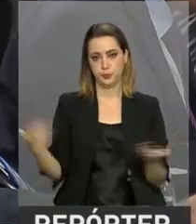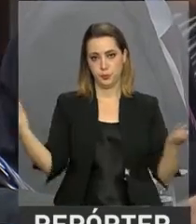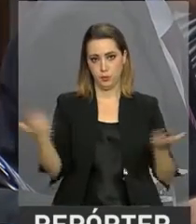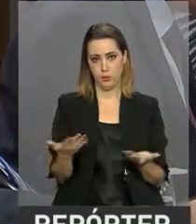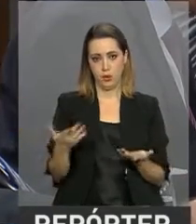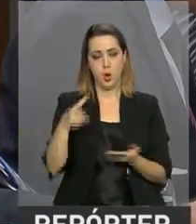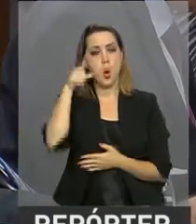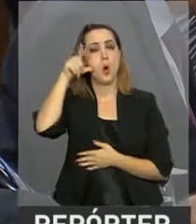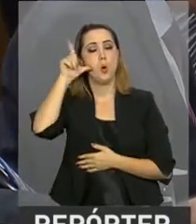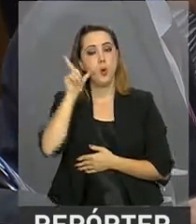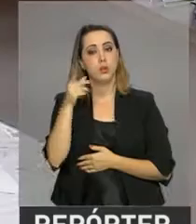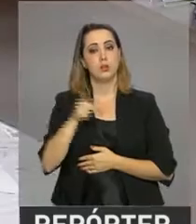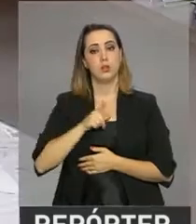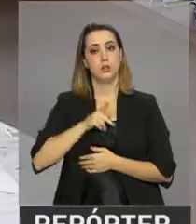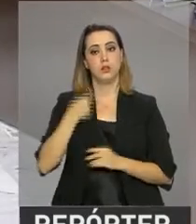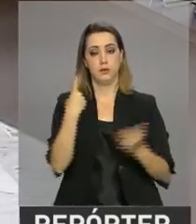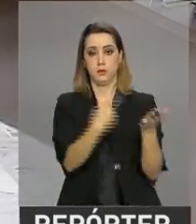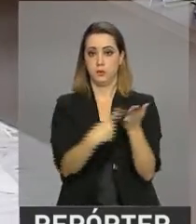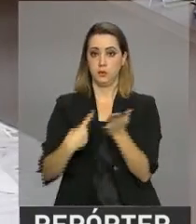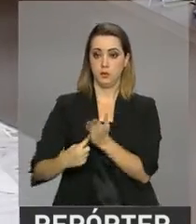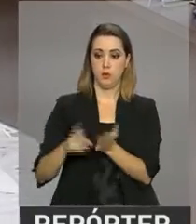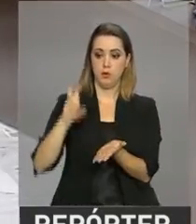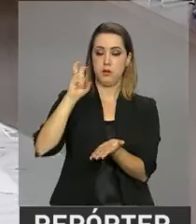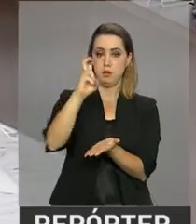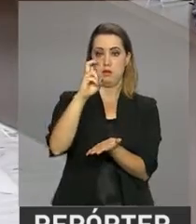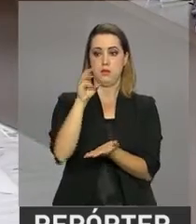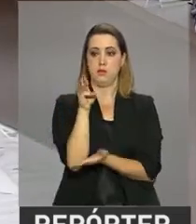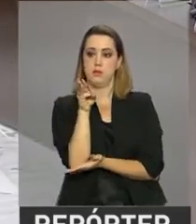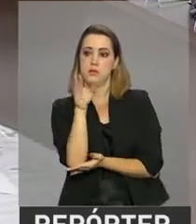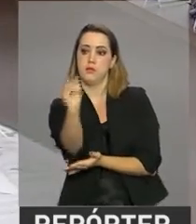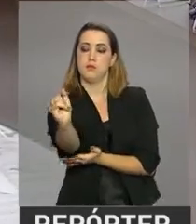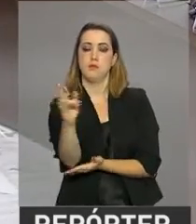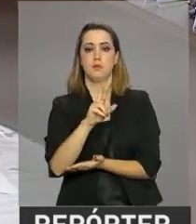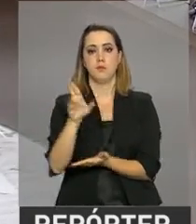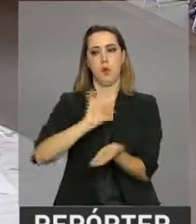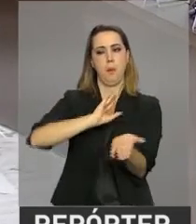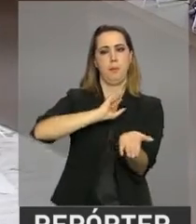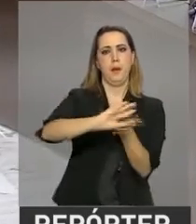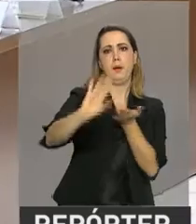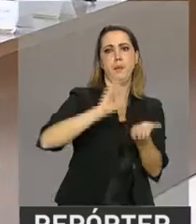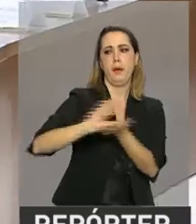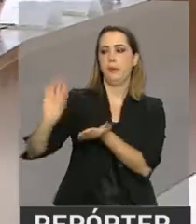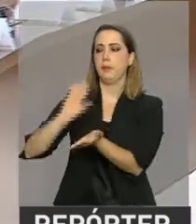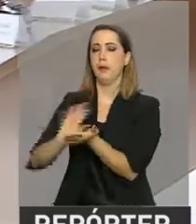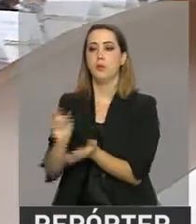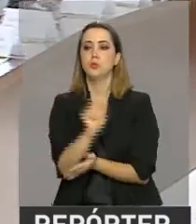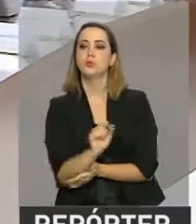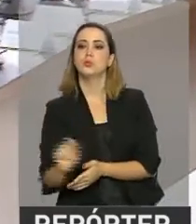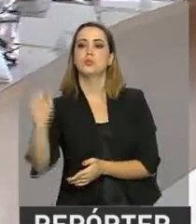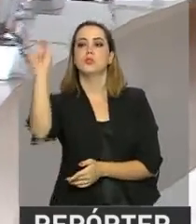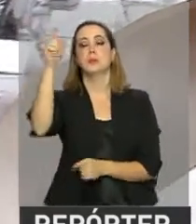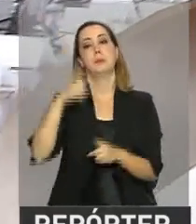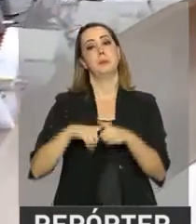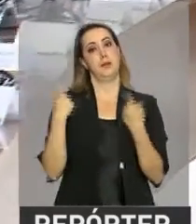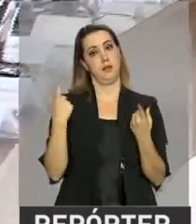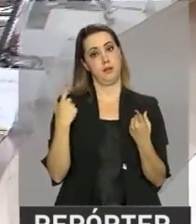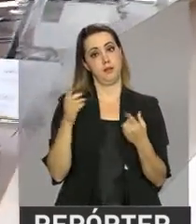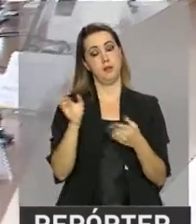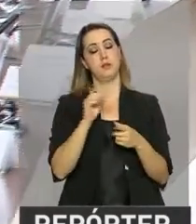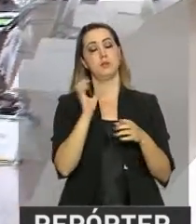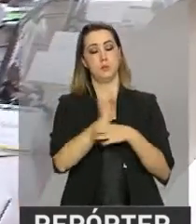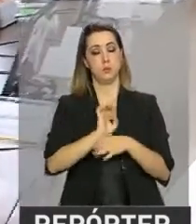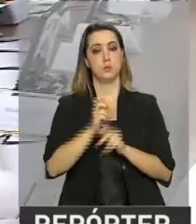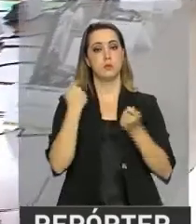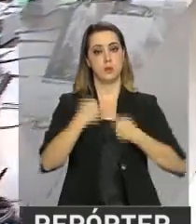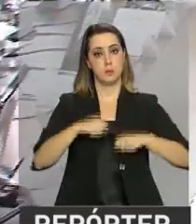terça-feira para liberar 5 bilhões de reais aos poderes executivos locais, desde que os estados façam um